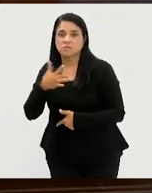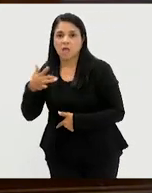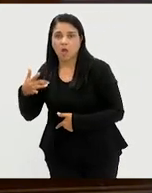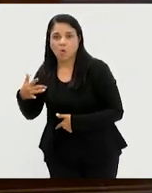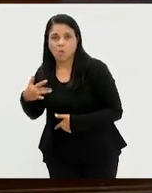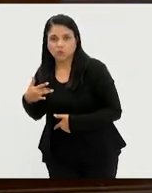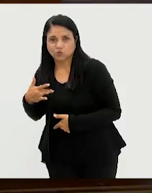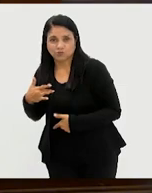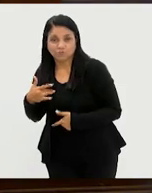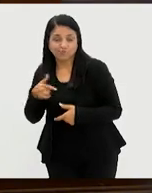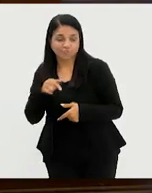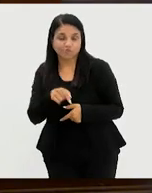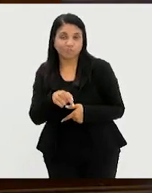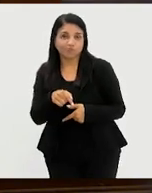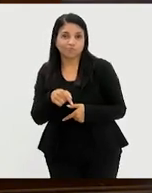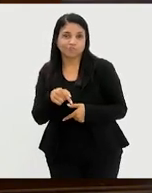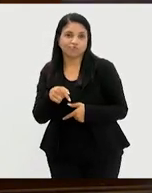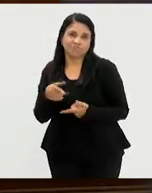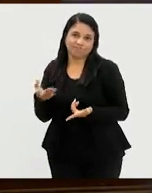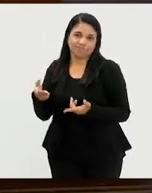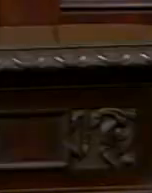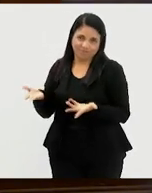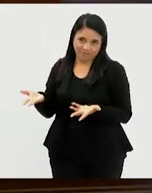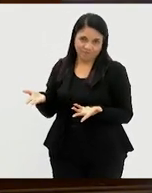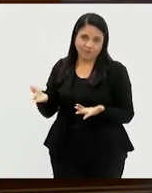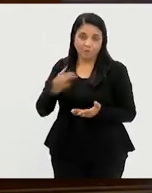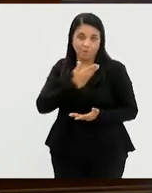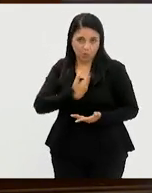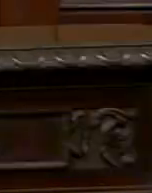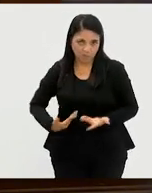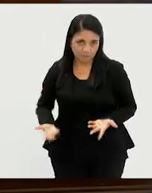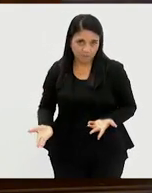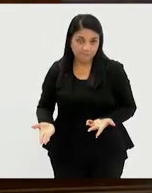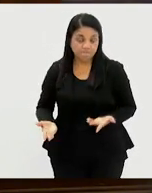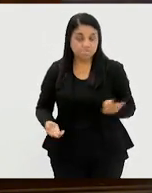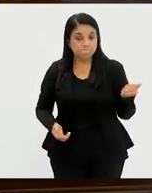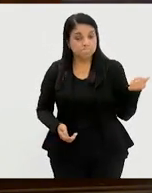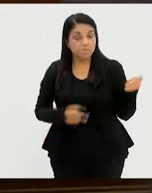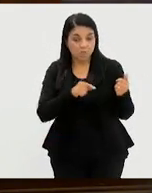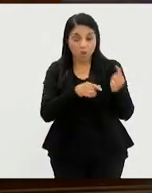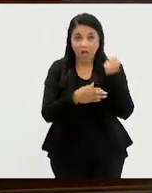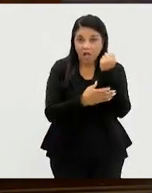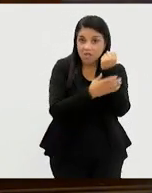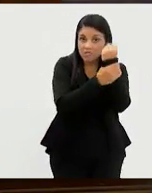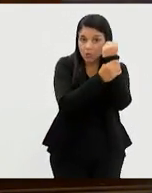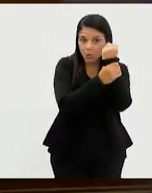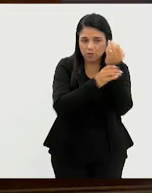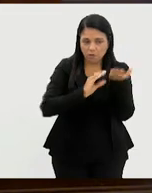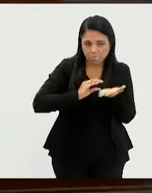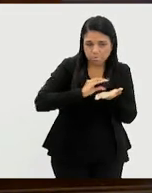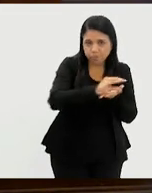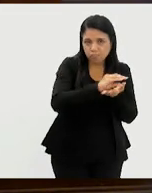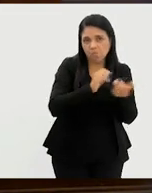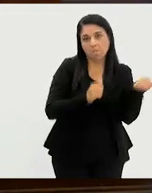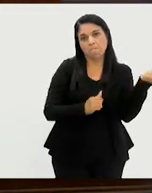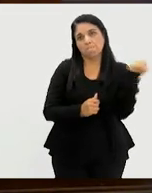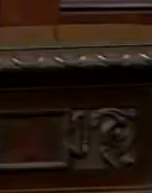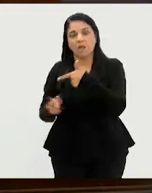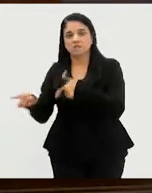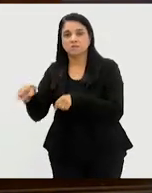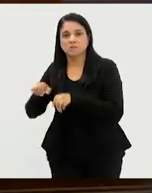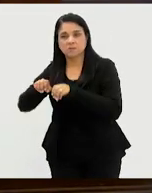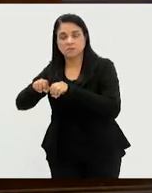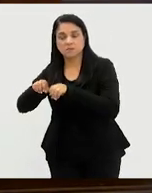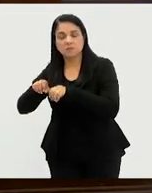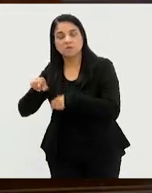assegurar a vida do que na saúde pública então senhor presidente os reflexos são muito dramáticos hoje só